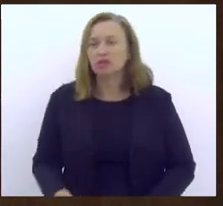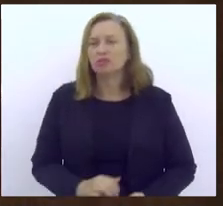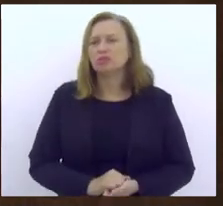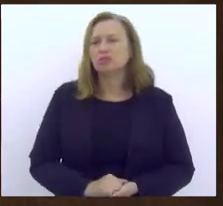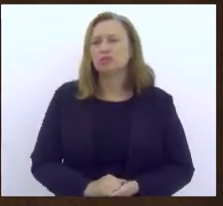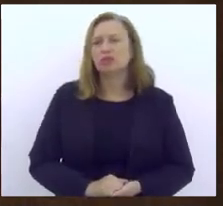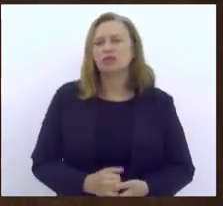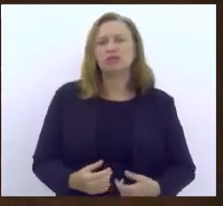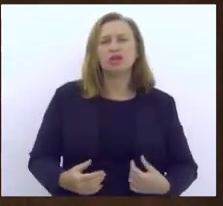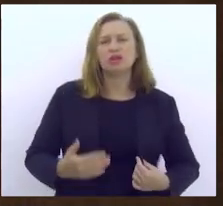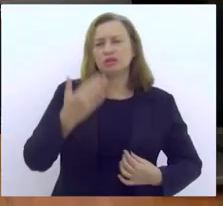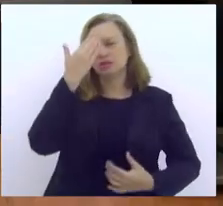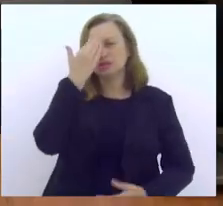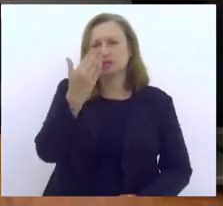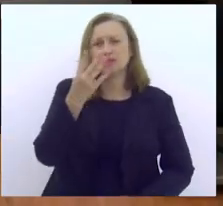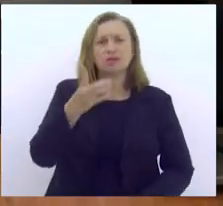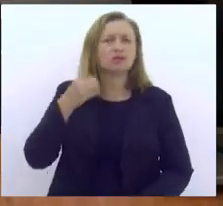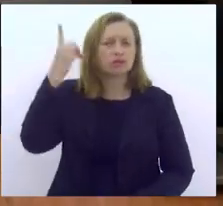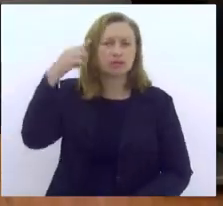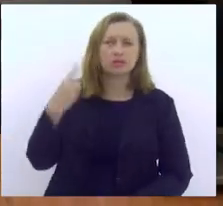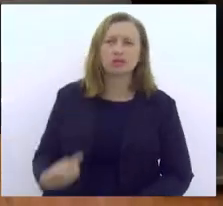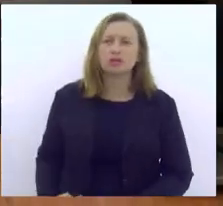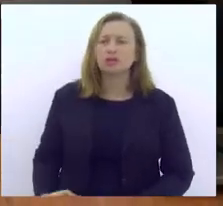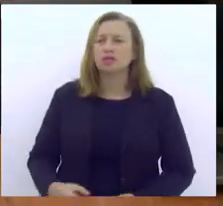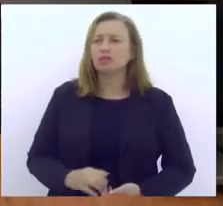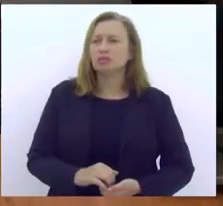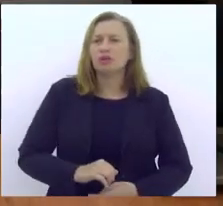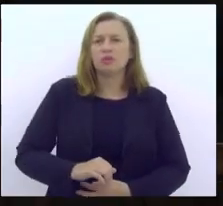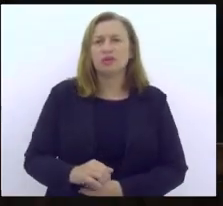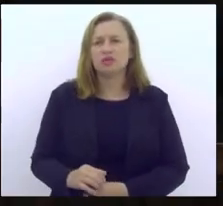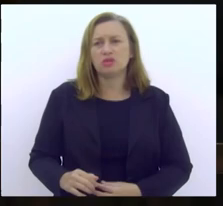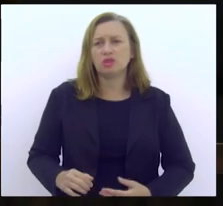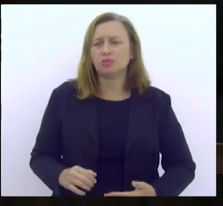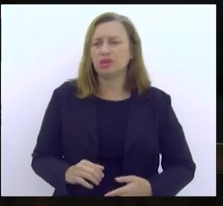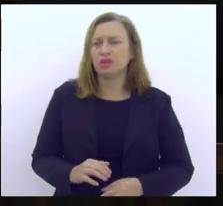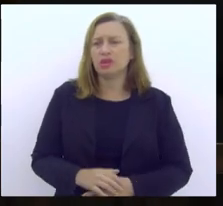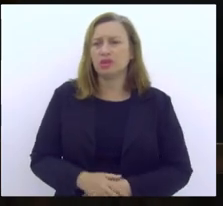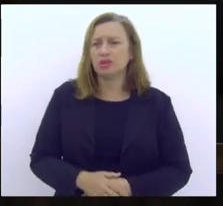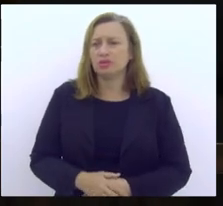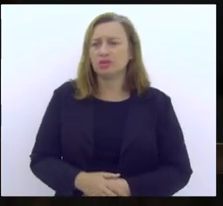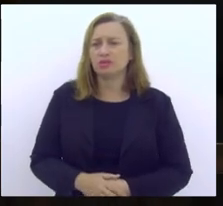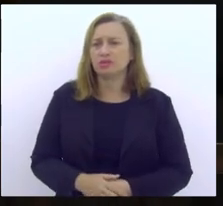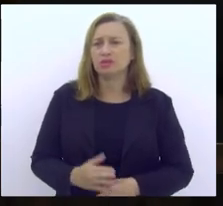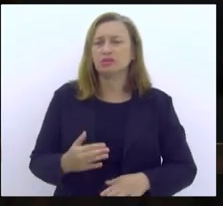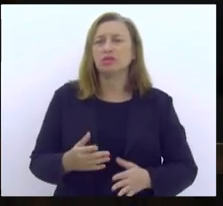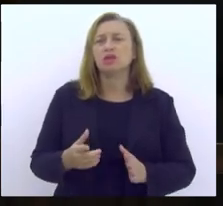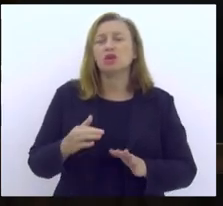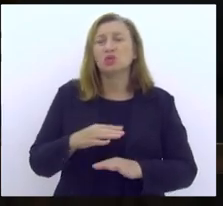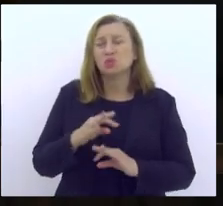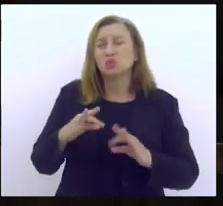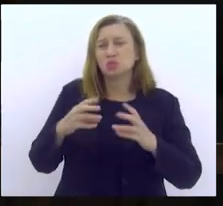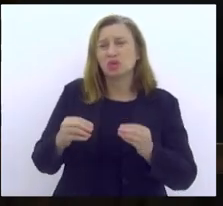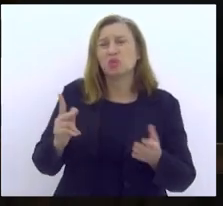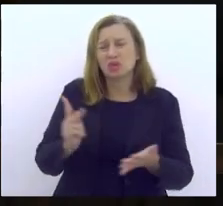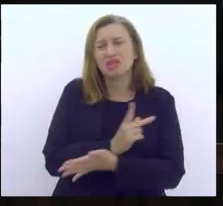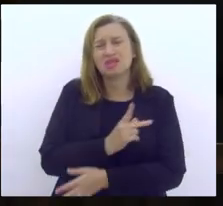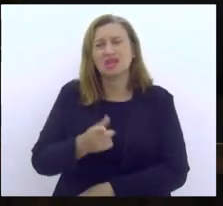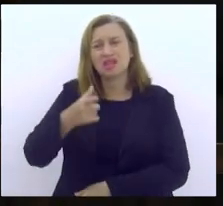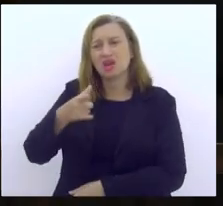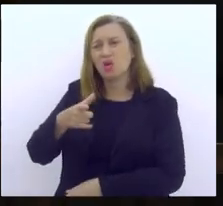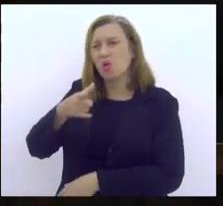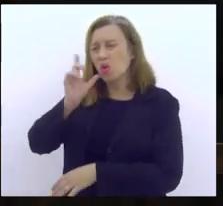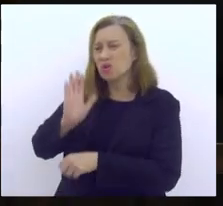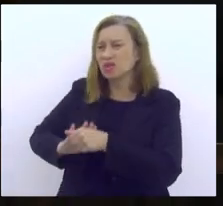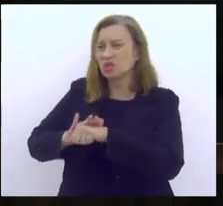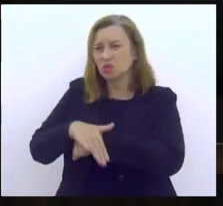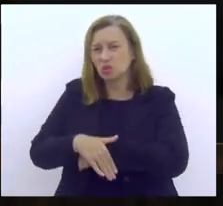que agradeço, deputada Dani Balbi. Então, conforme todos os telefonemas desde a noite de ontem, madrugada, hoje de manhã, todos